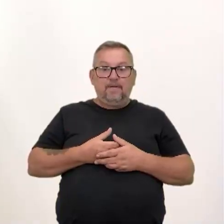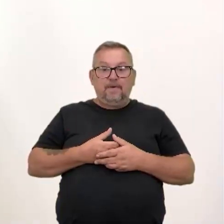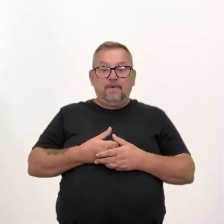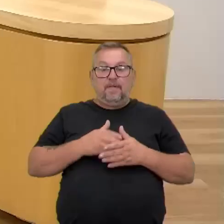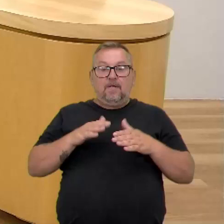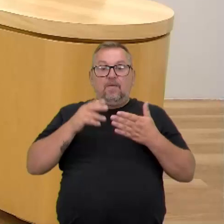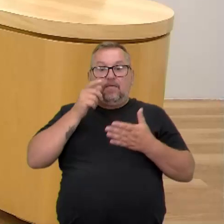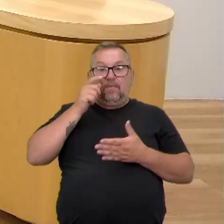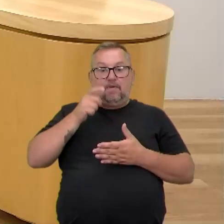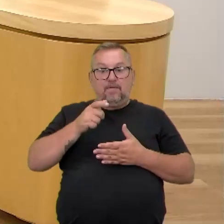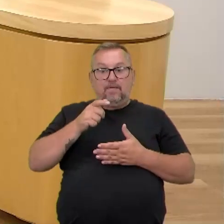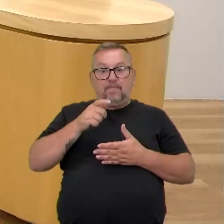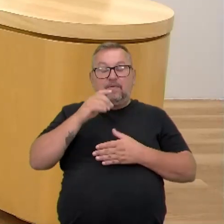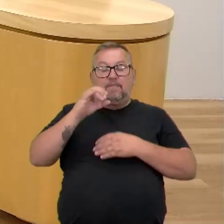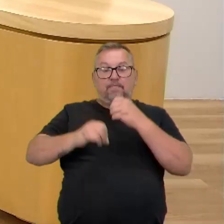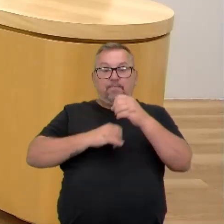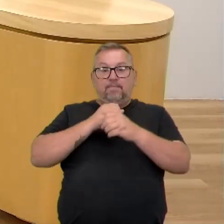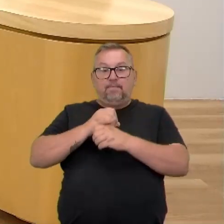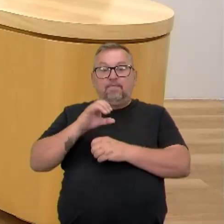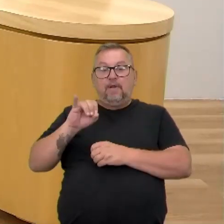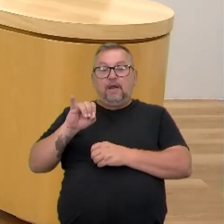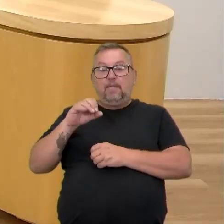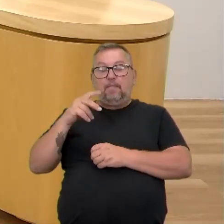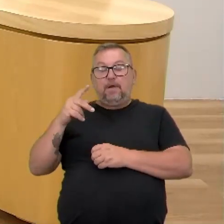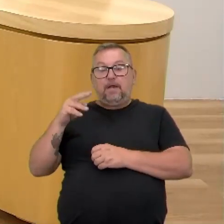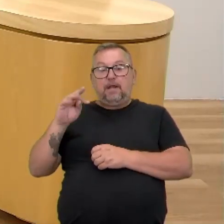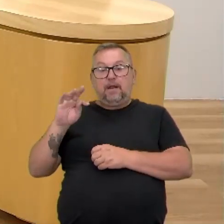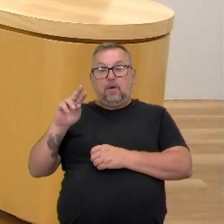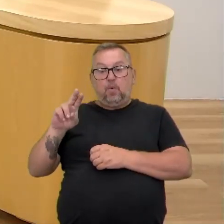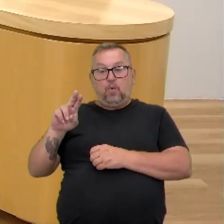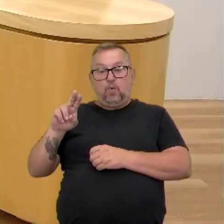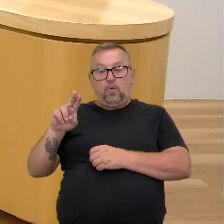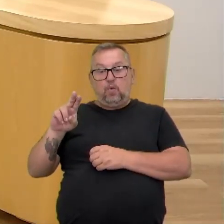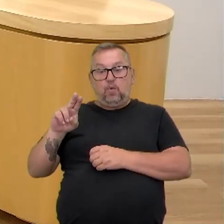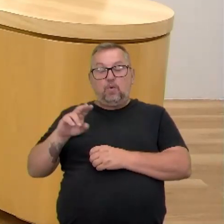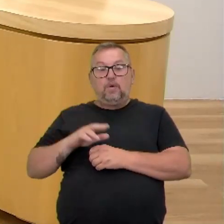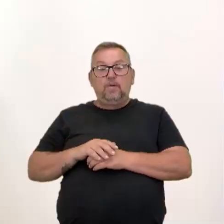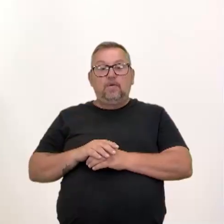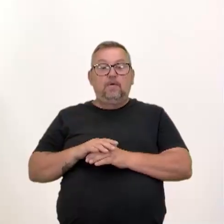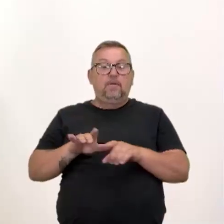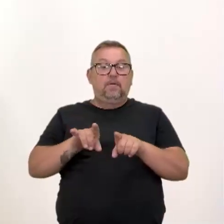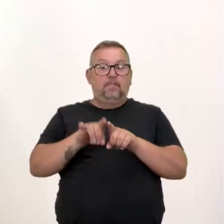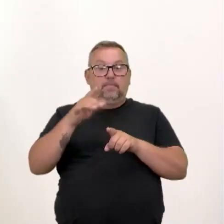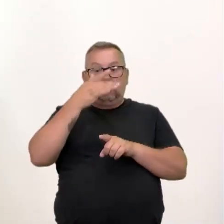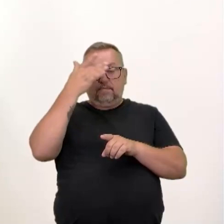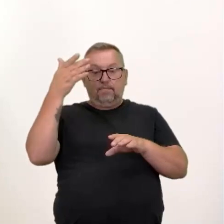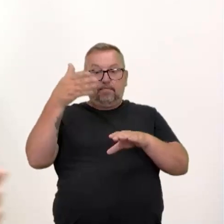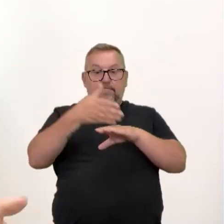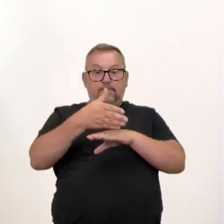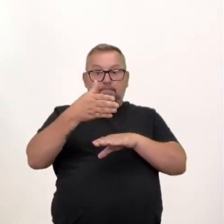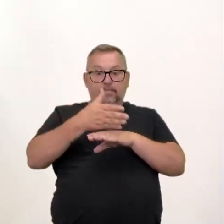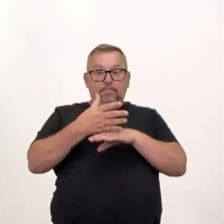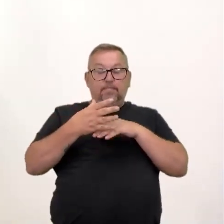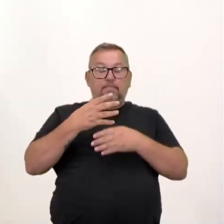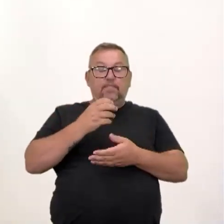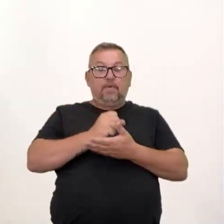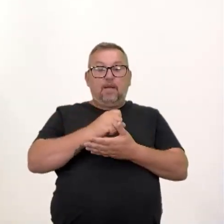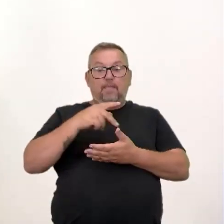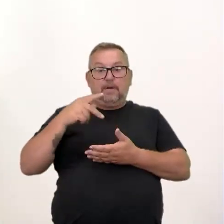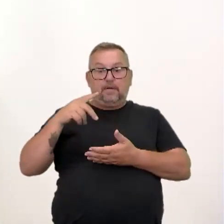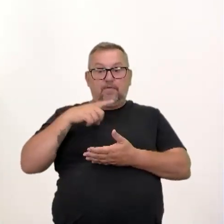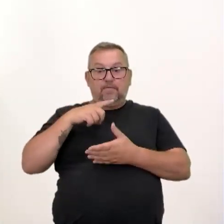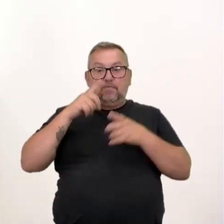Quando vocês entram no site do IPTU. Muito bem colocado, tá aí mais uma dica. Inclusive o pessoal tem acesso hoje a aplicativos que tiram até